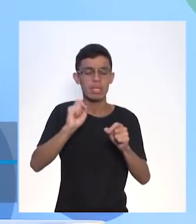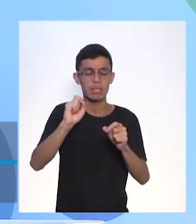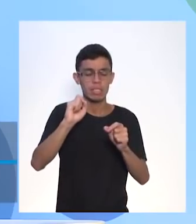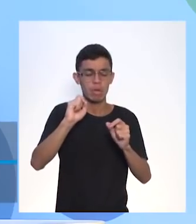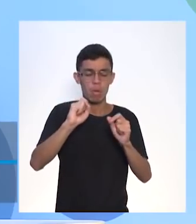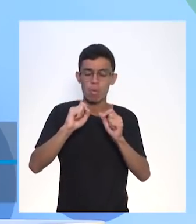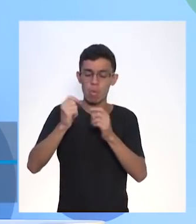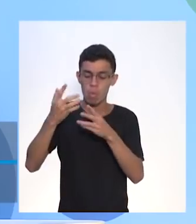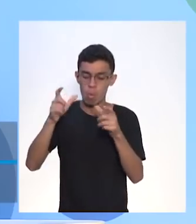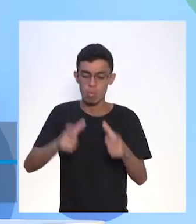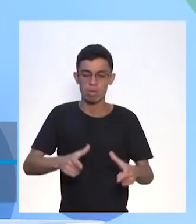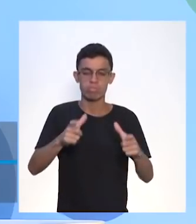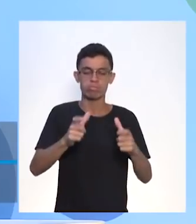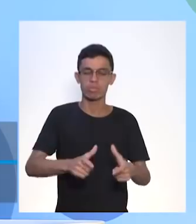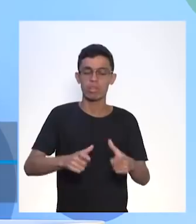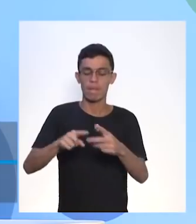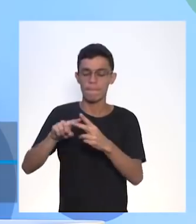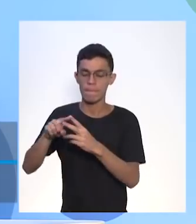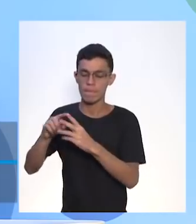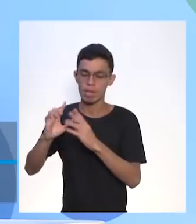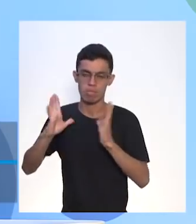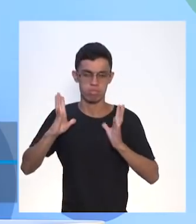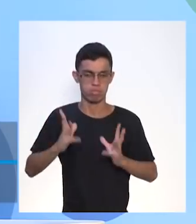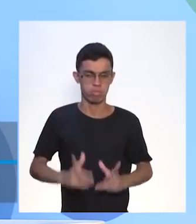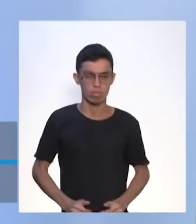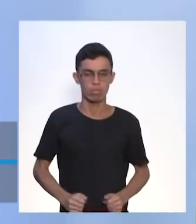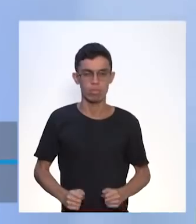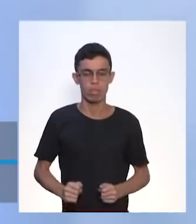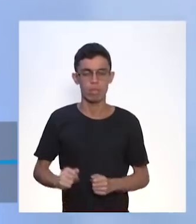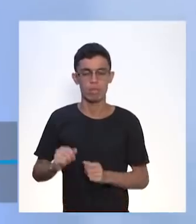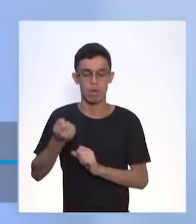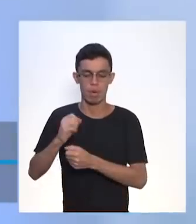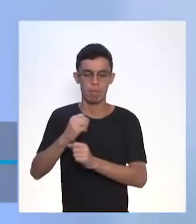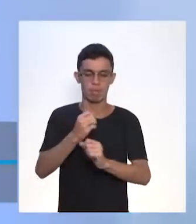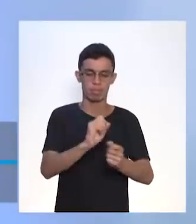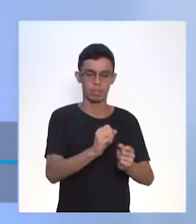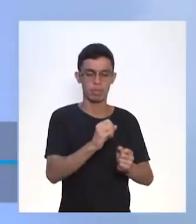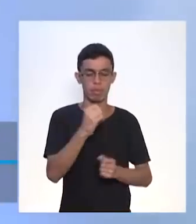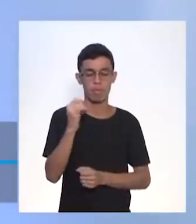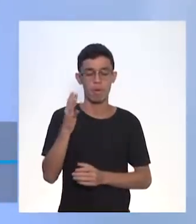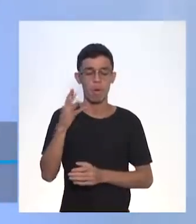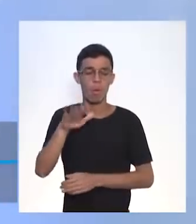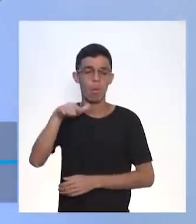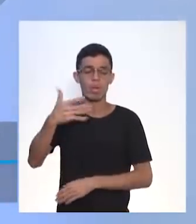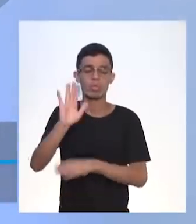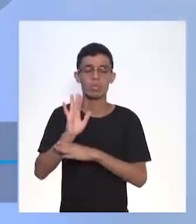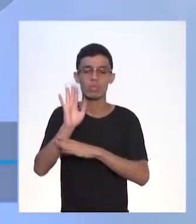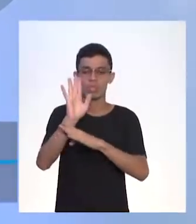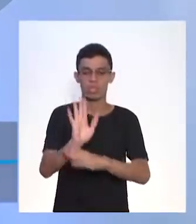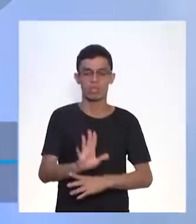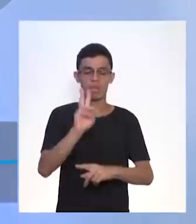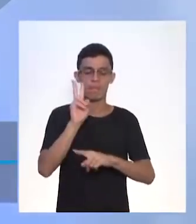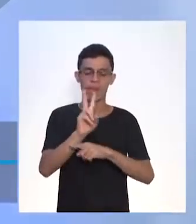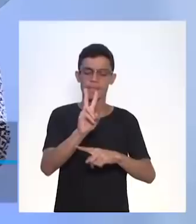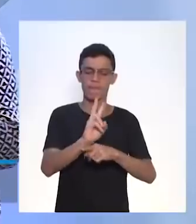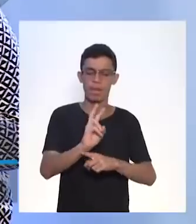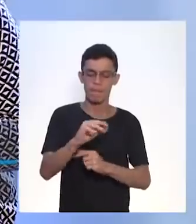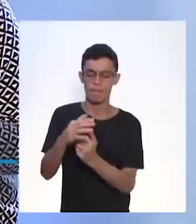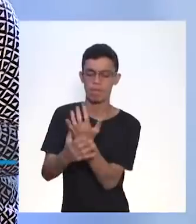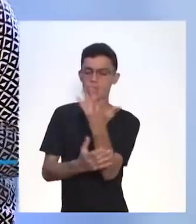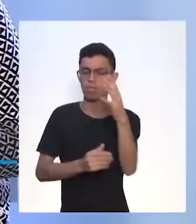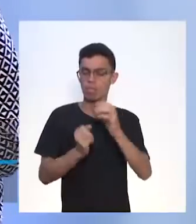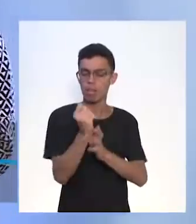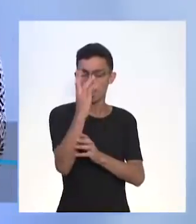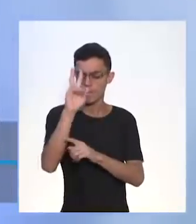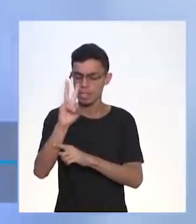Boa. Eu tenho uma aqui do ProArgeu. Quando ajudamos a preservar, estamos demonstrando amor. Boa também,